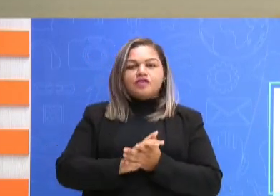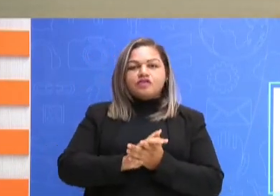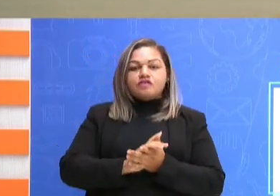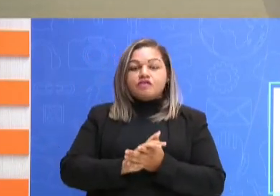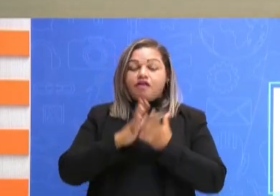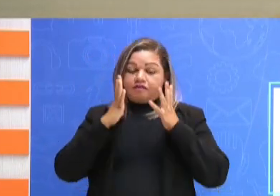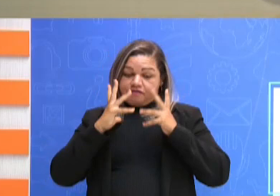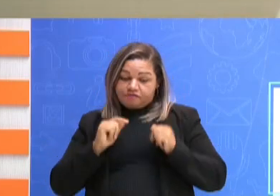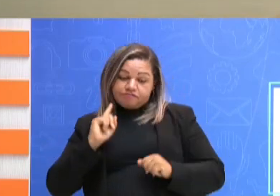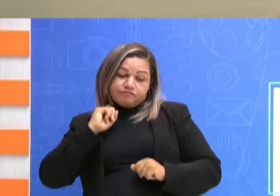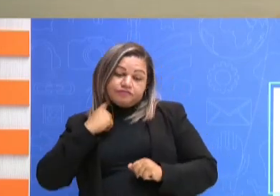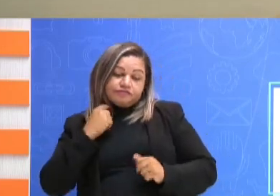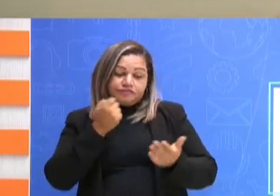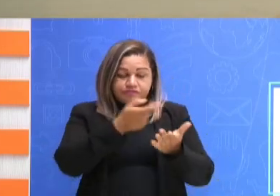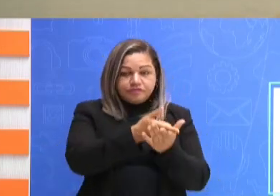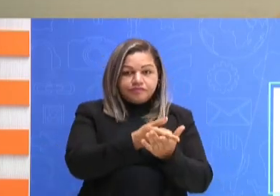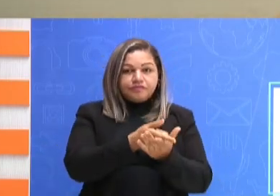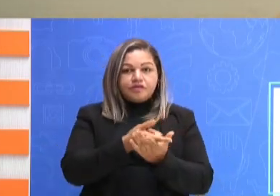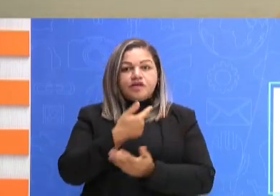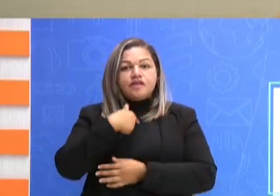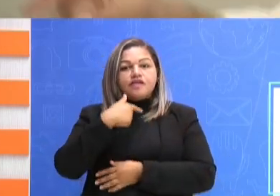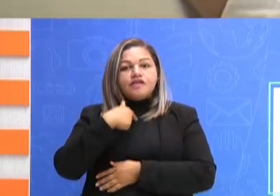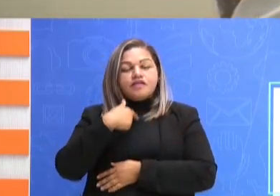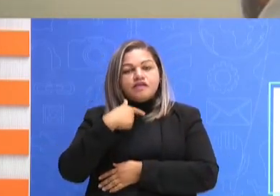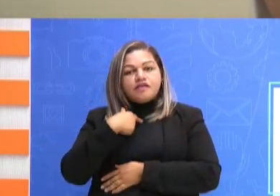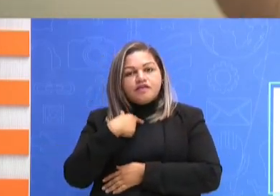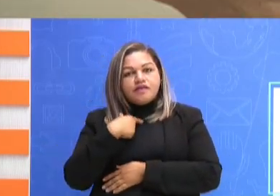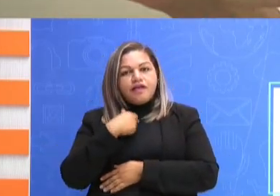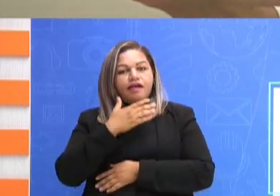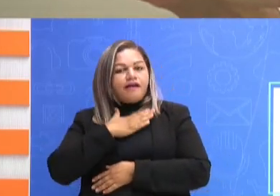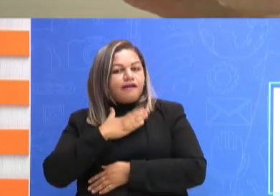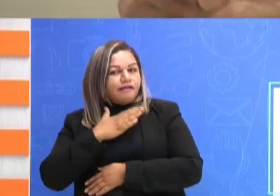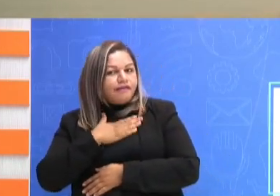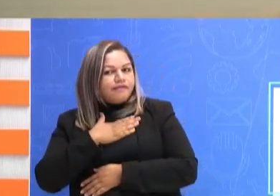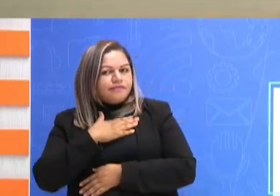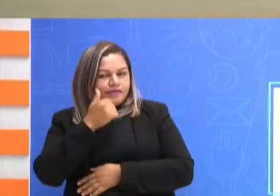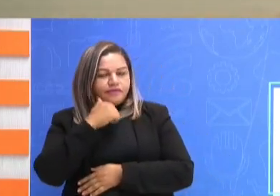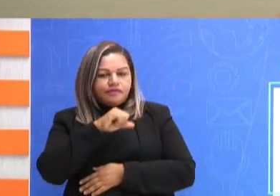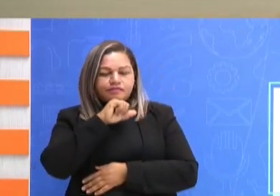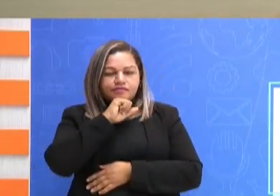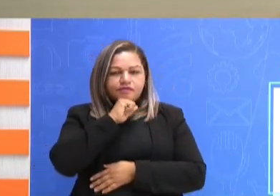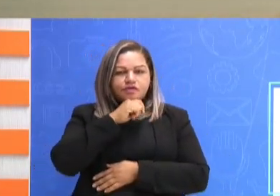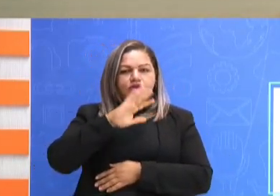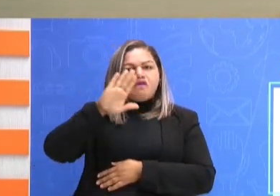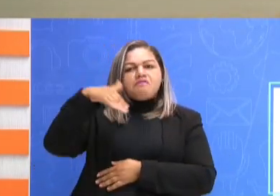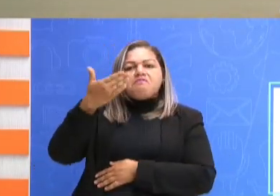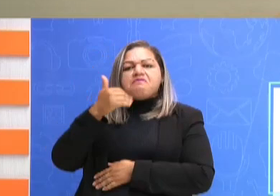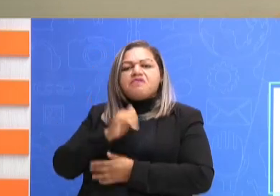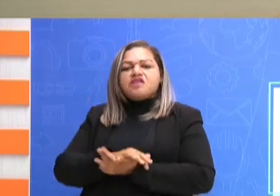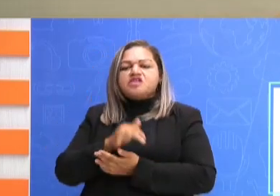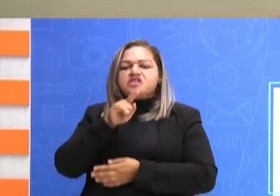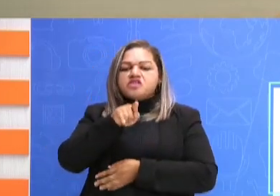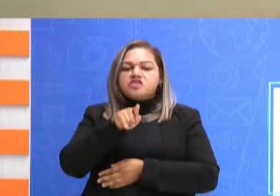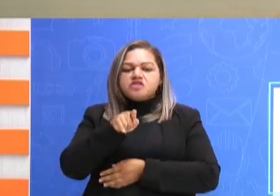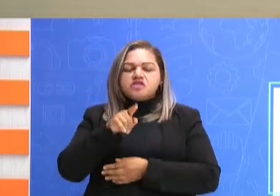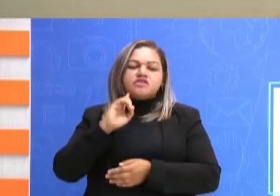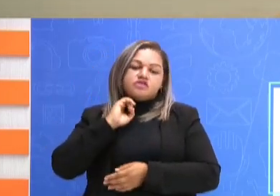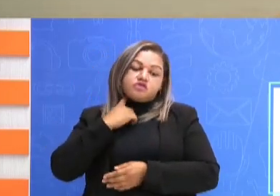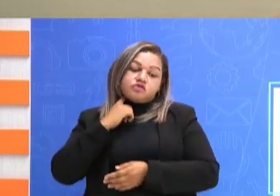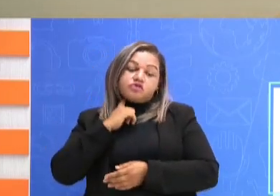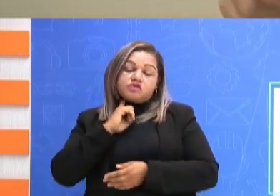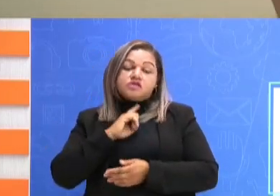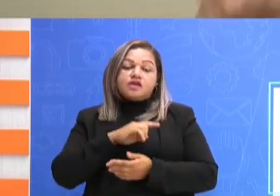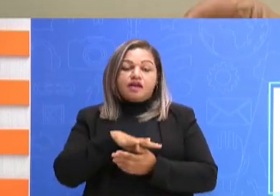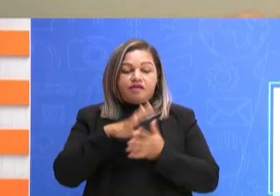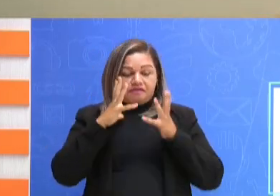que limpar, vai ter que pagar. Eu aprendi na minha casa, minha mãe já fazia isso comigo. Quando eu tomava café, minha mãe dizia, se sujar, vai